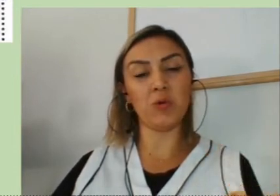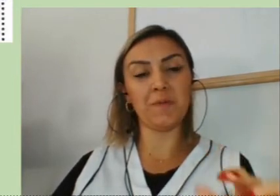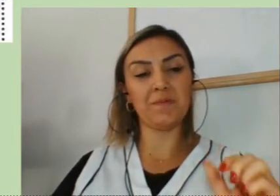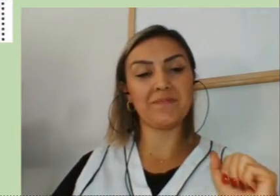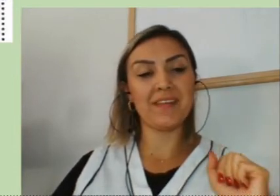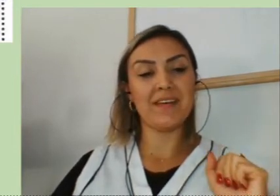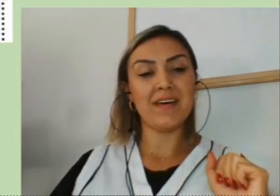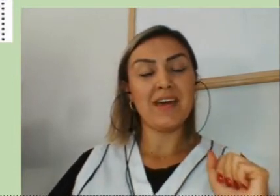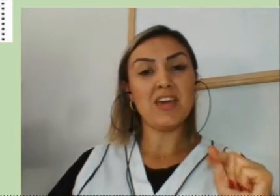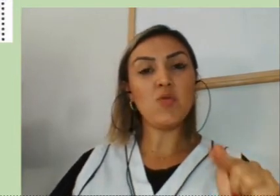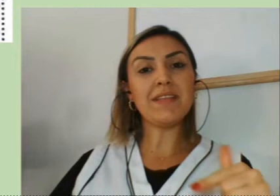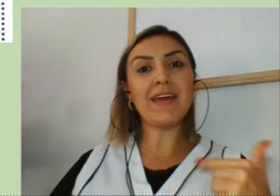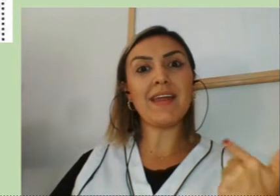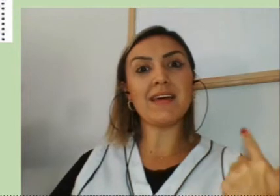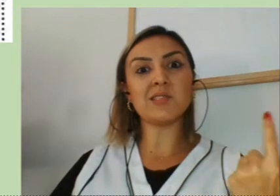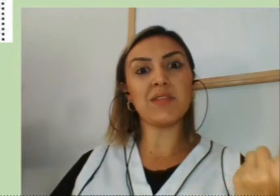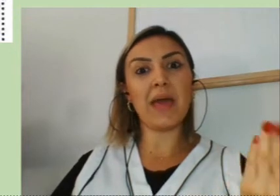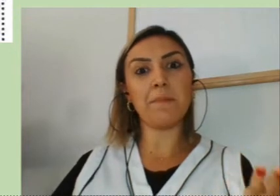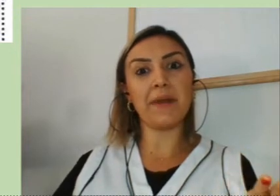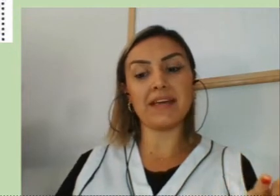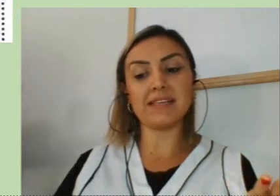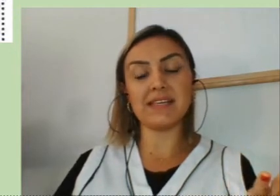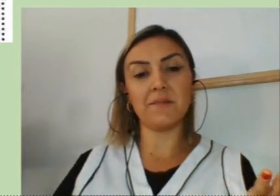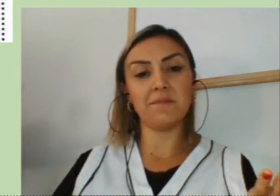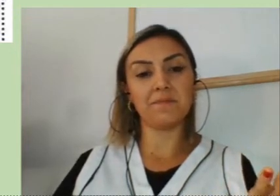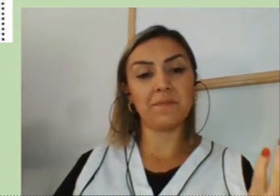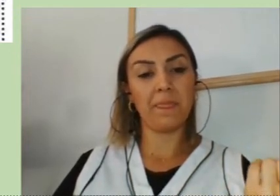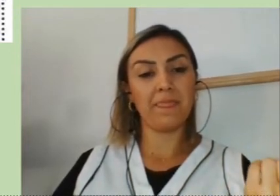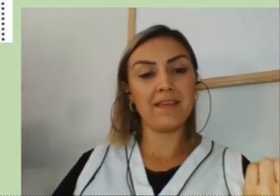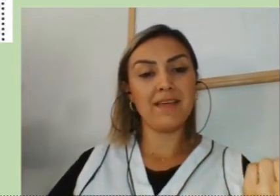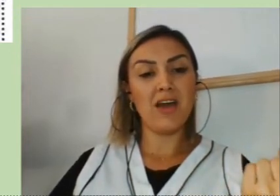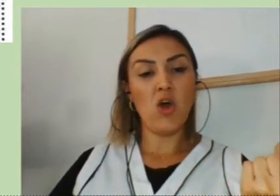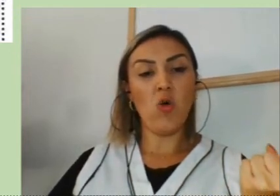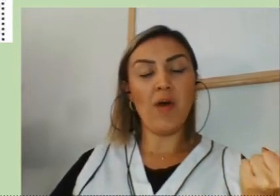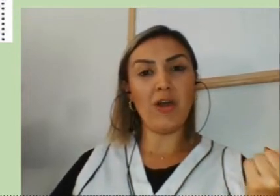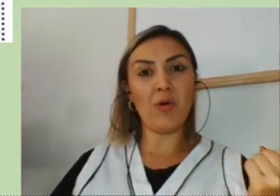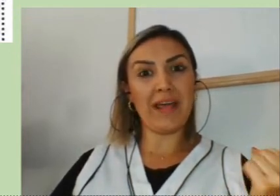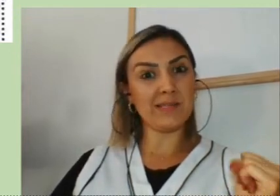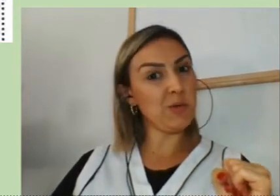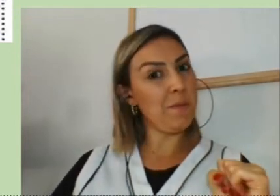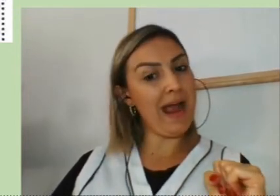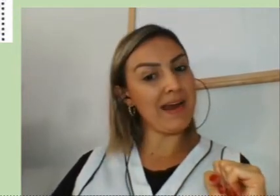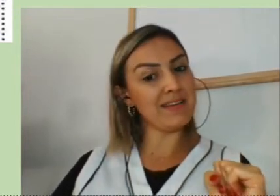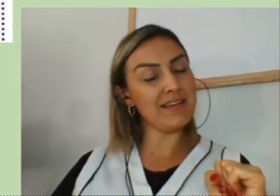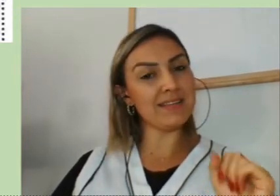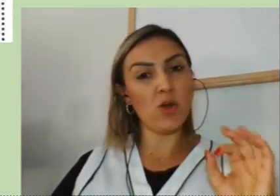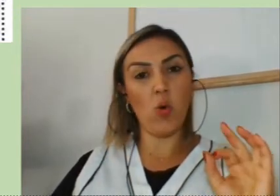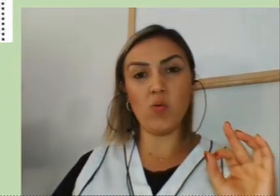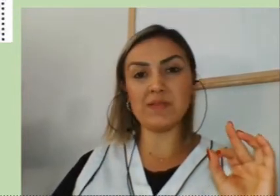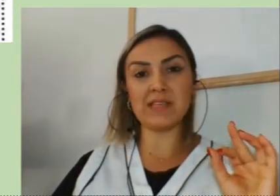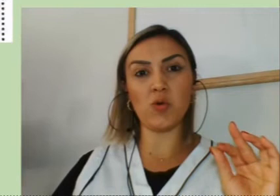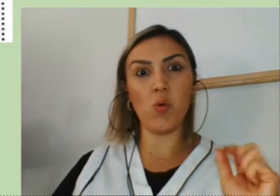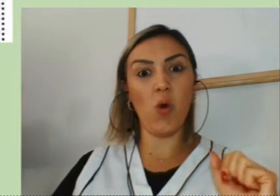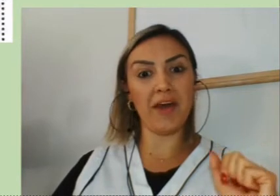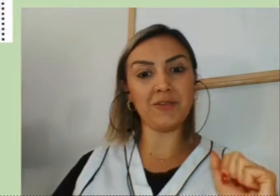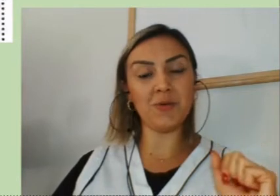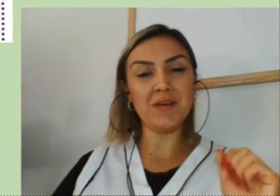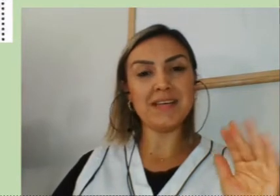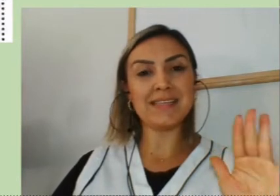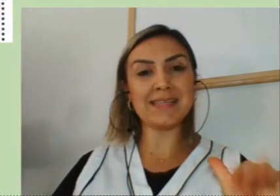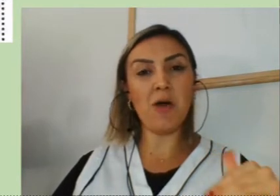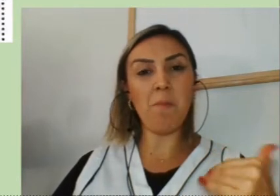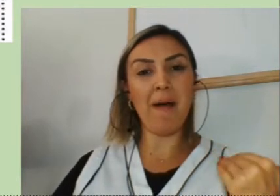Eletropaulo. E o endereço da empresa, Rua Lourenço Marques,